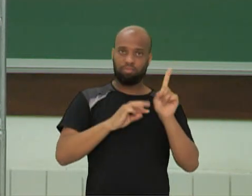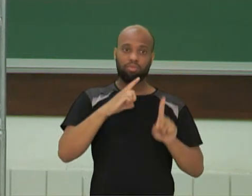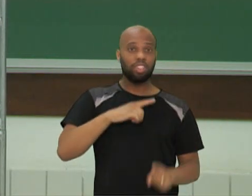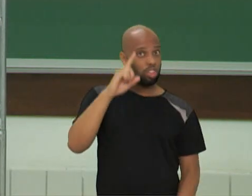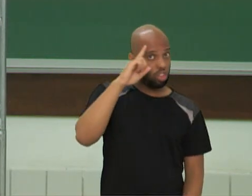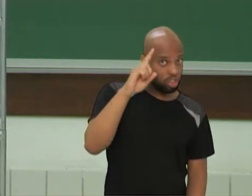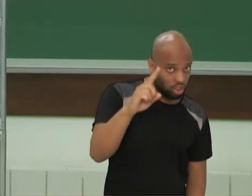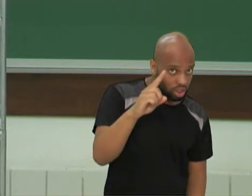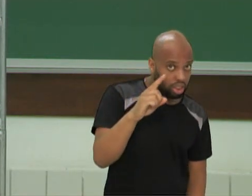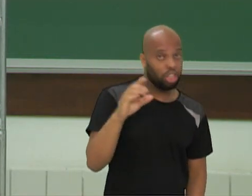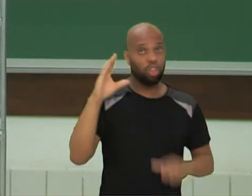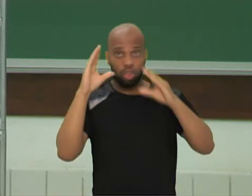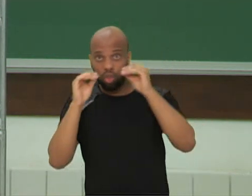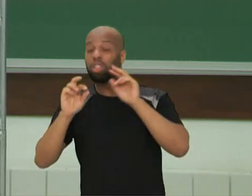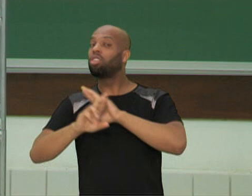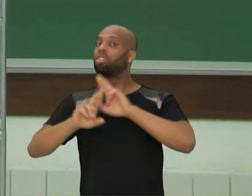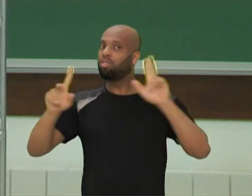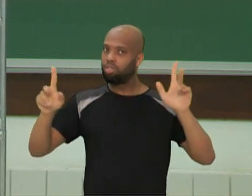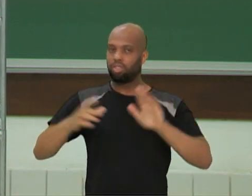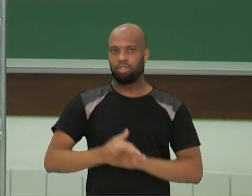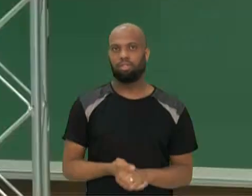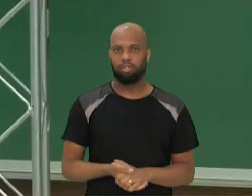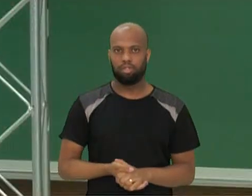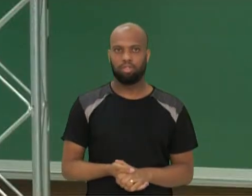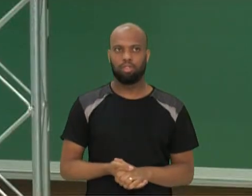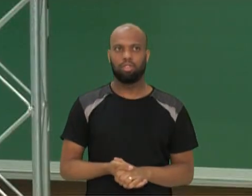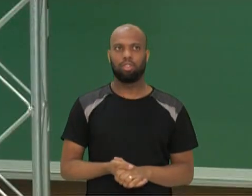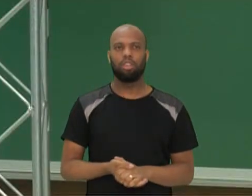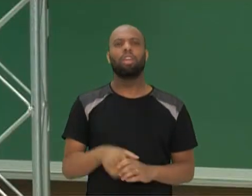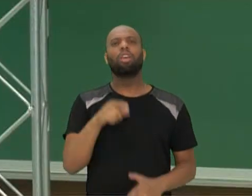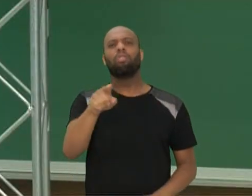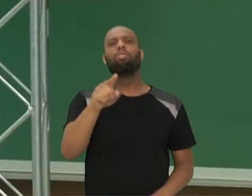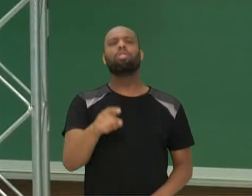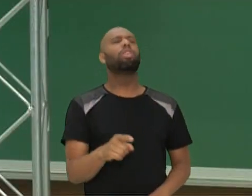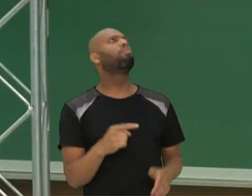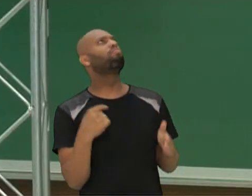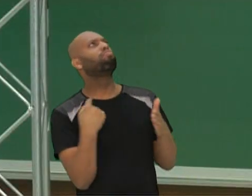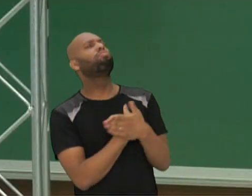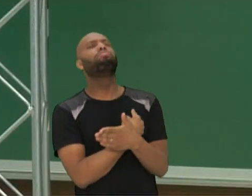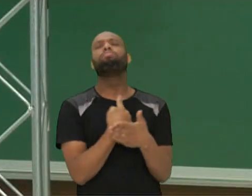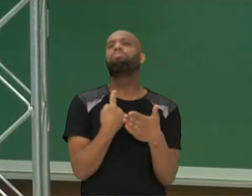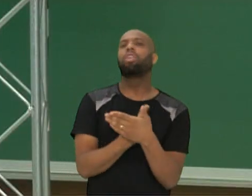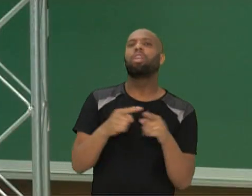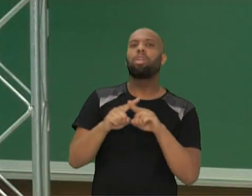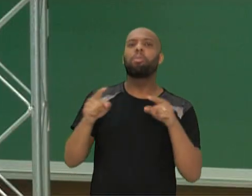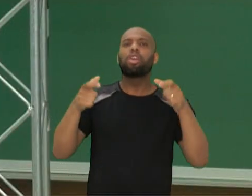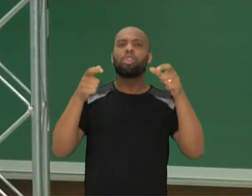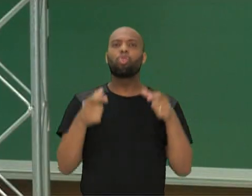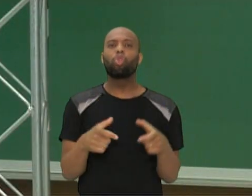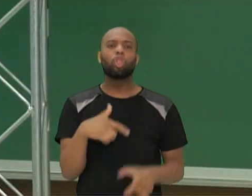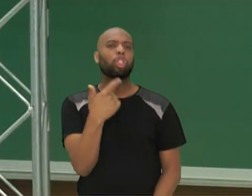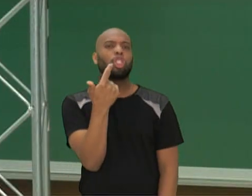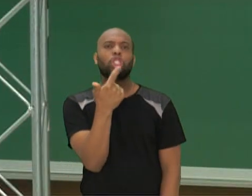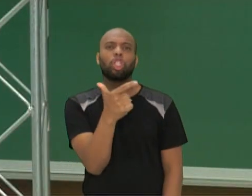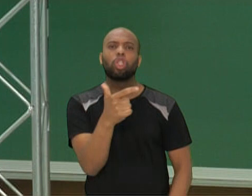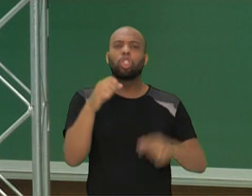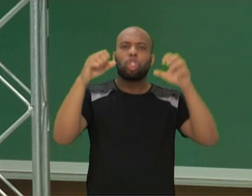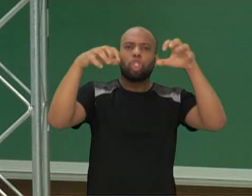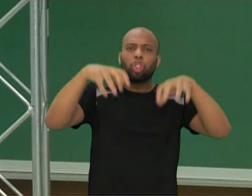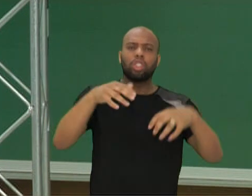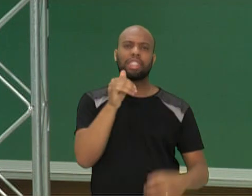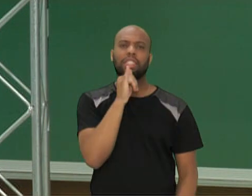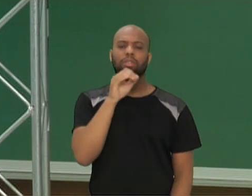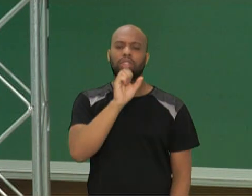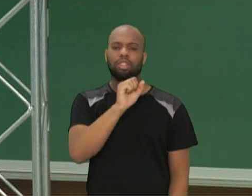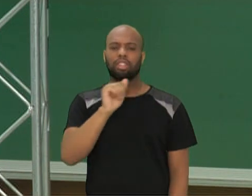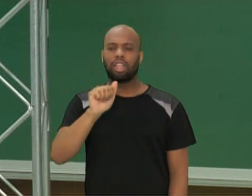entre o dia e a noite. Talvez você esteja se perguntando, estudante, e a região dos desertos, do deserto do Saara,